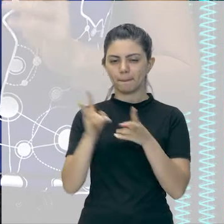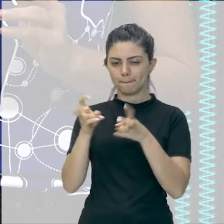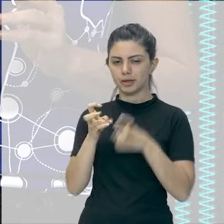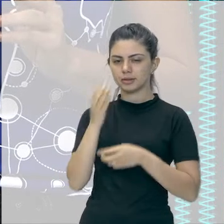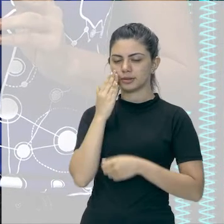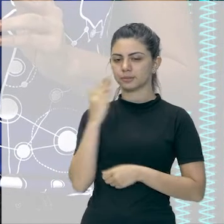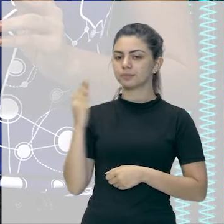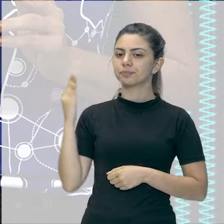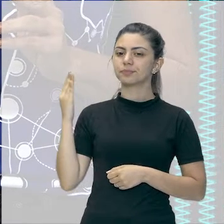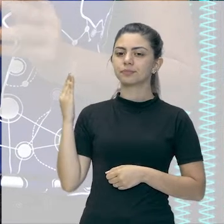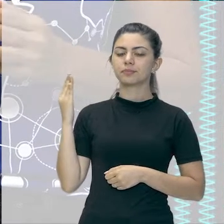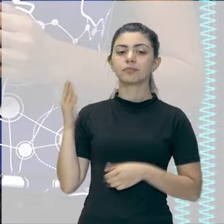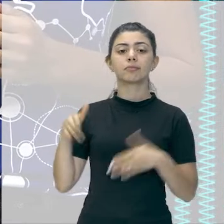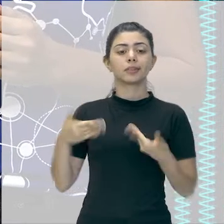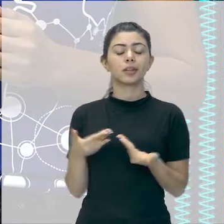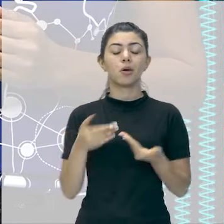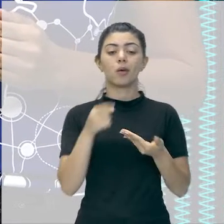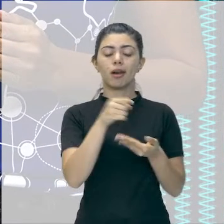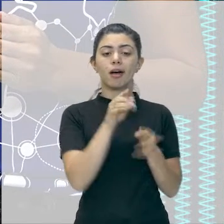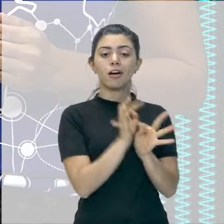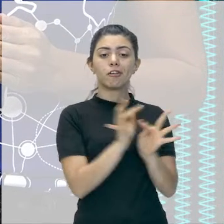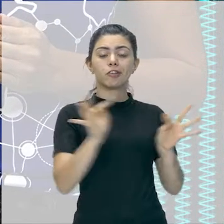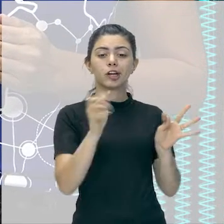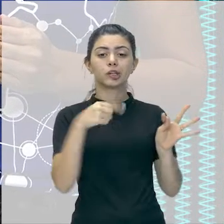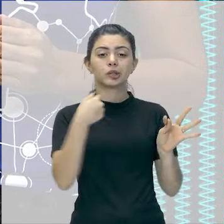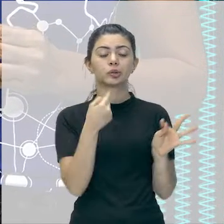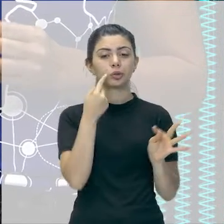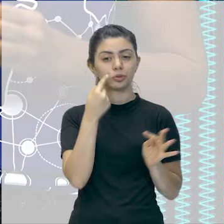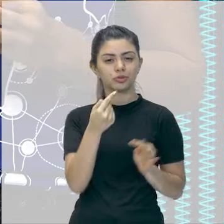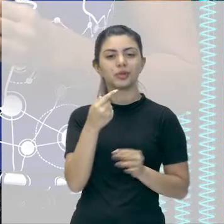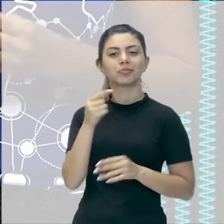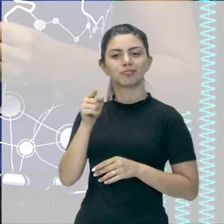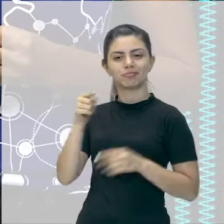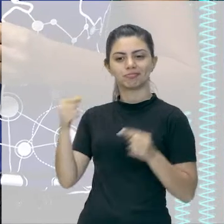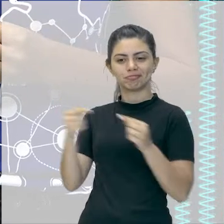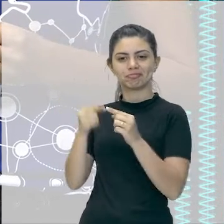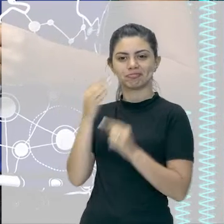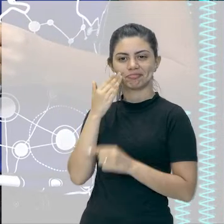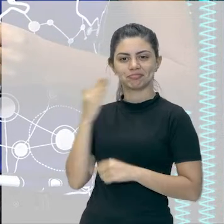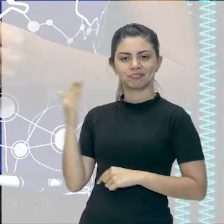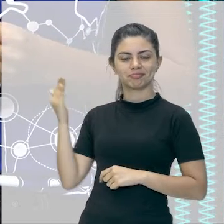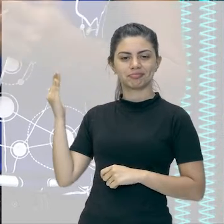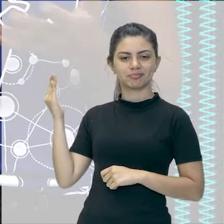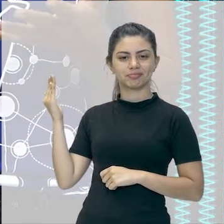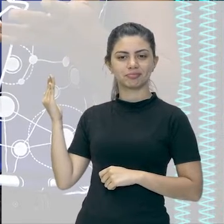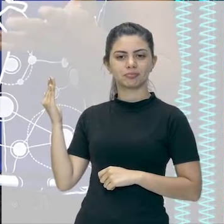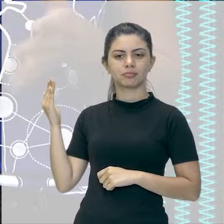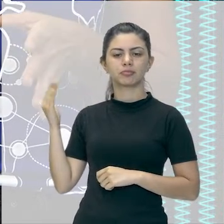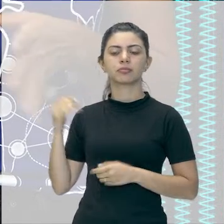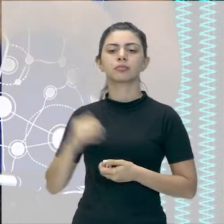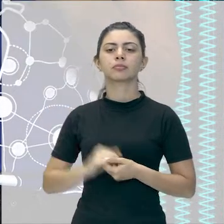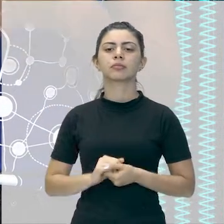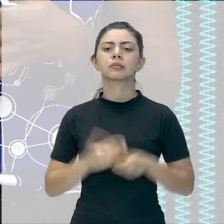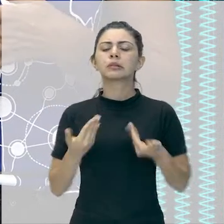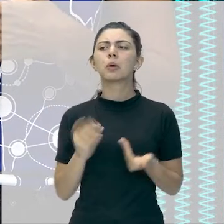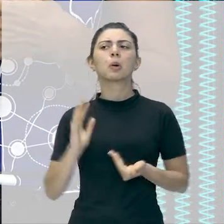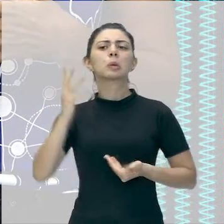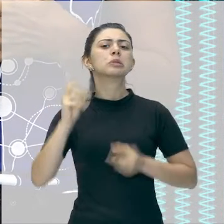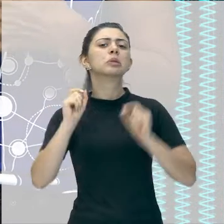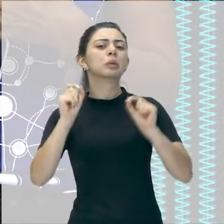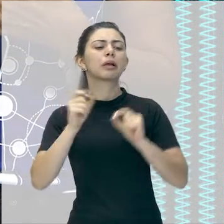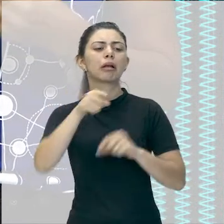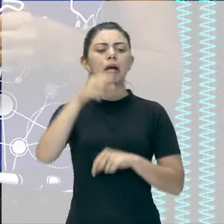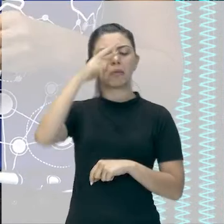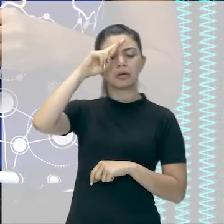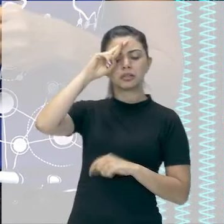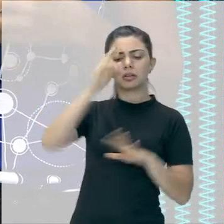A frase que a gente viu no nosso texto foi essa aqui, não é? They did not eat. O que aconteceu? Estava fechado o